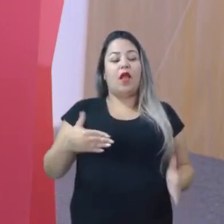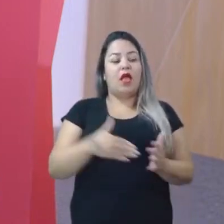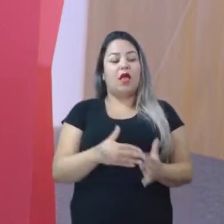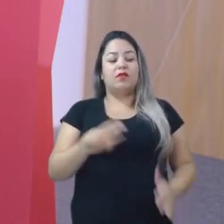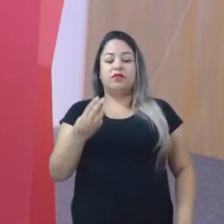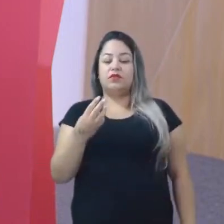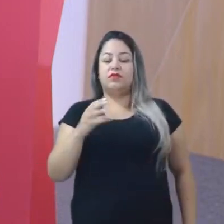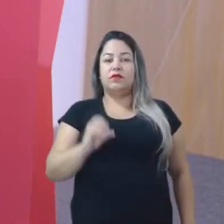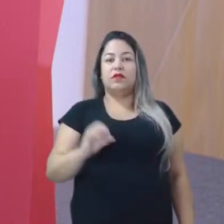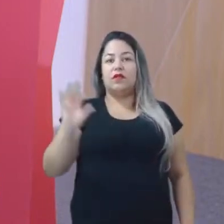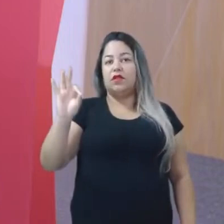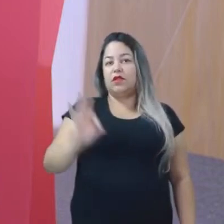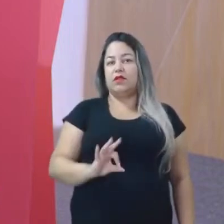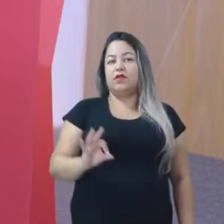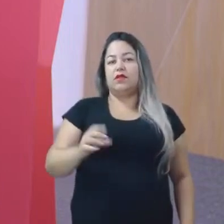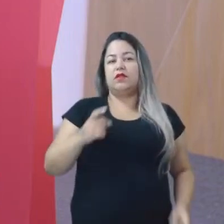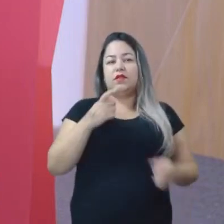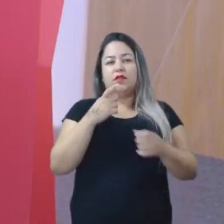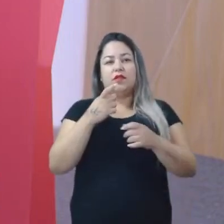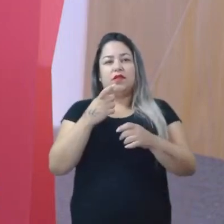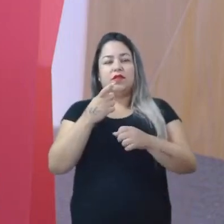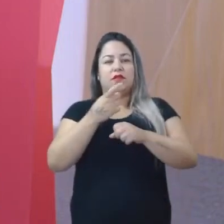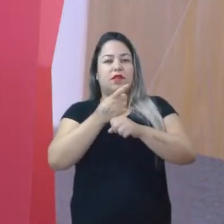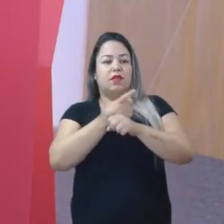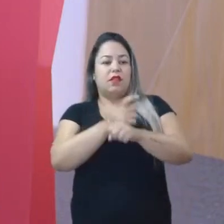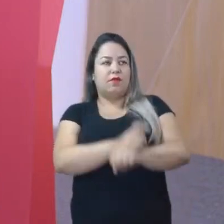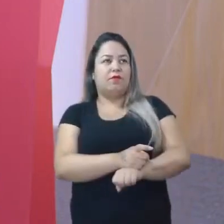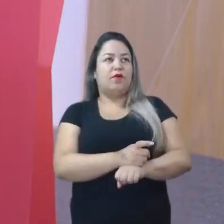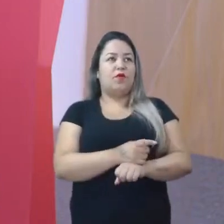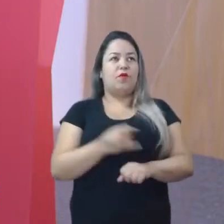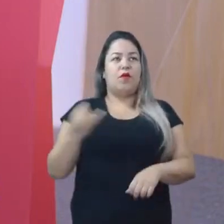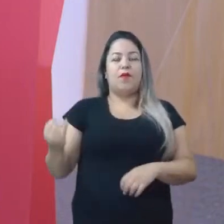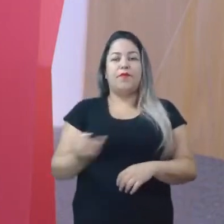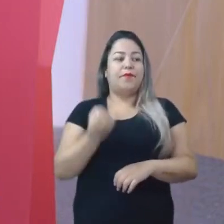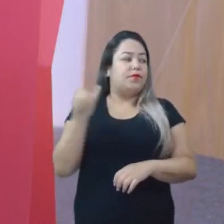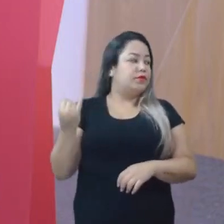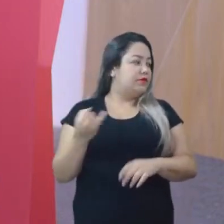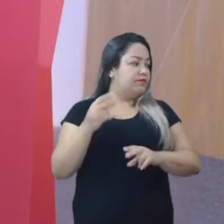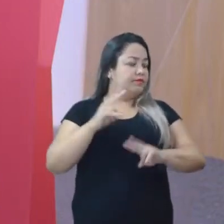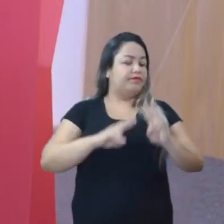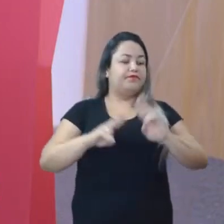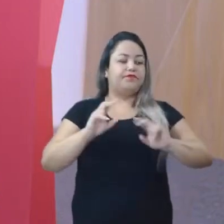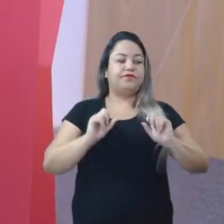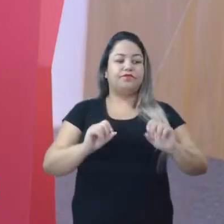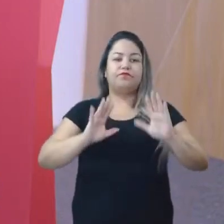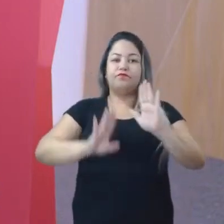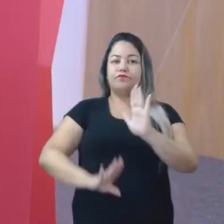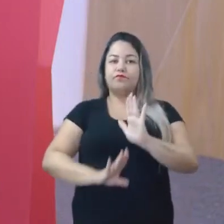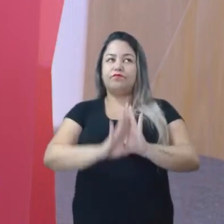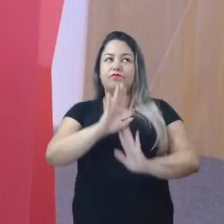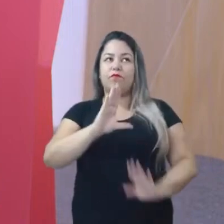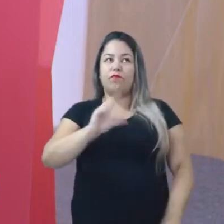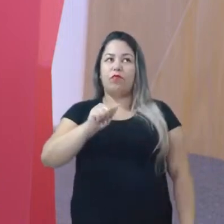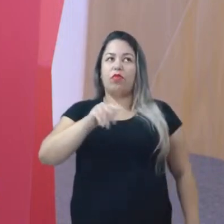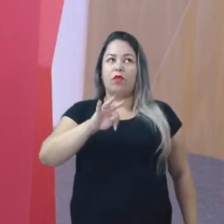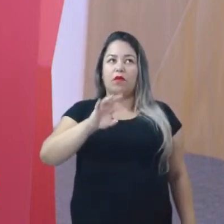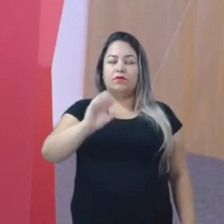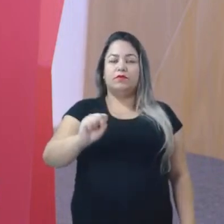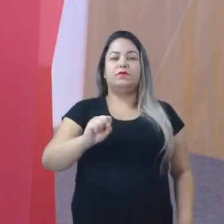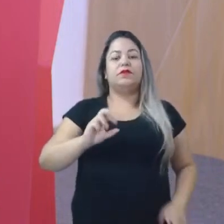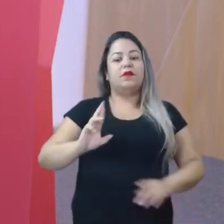aí quilombolas, enfim. Qual a importância que você vê desse aumento da cota na questão